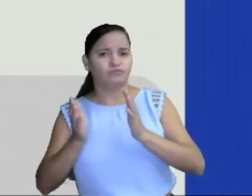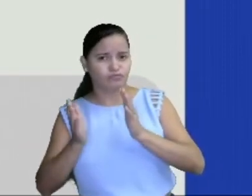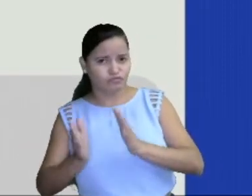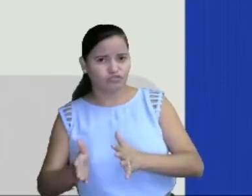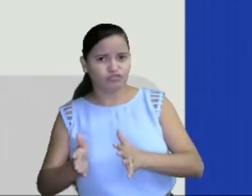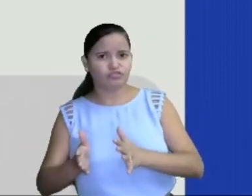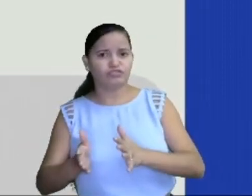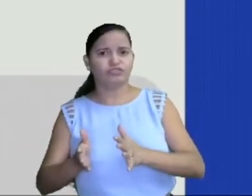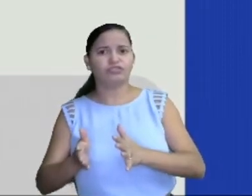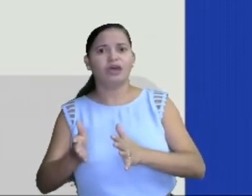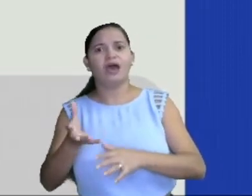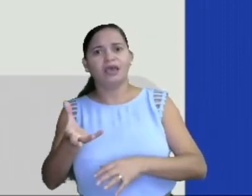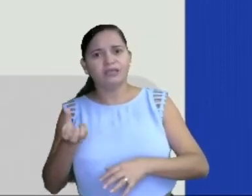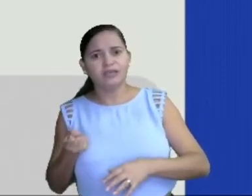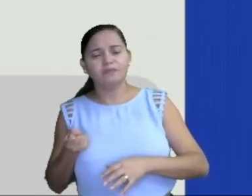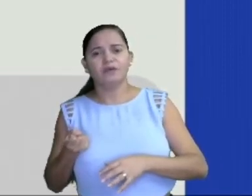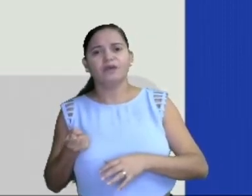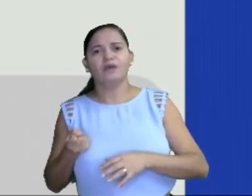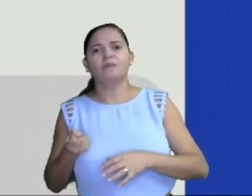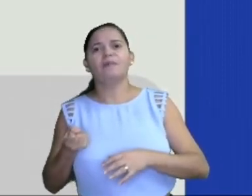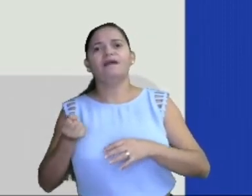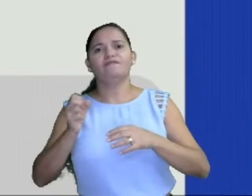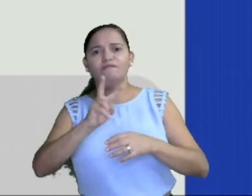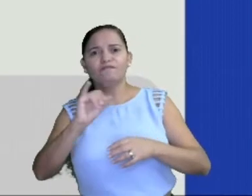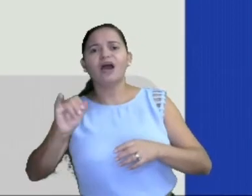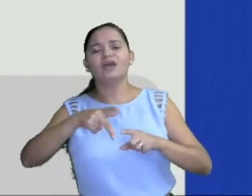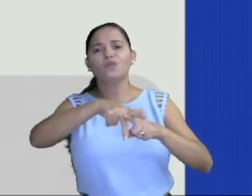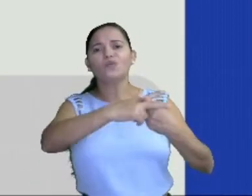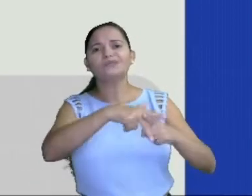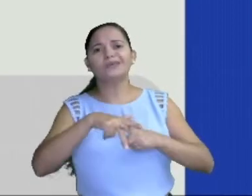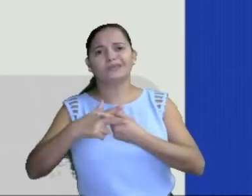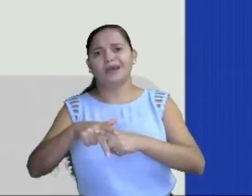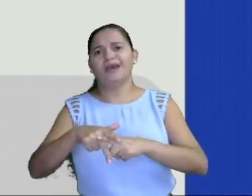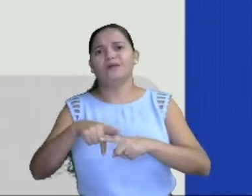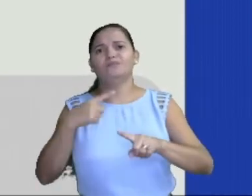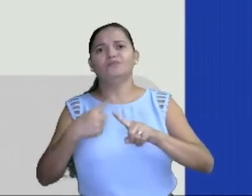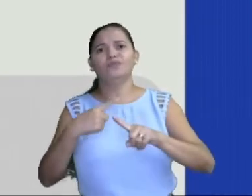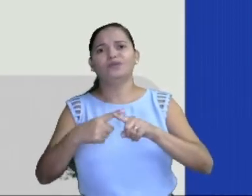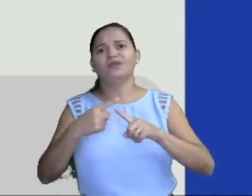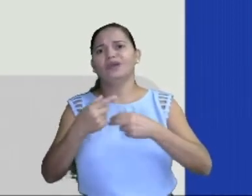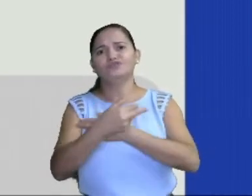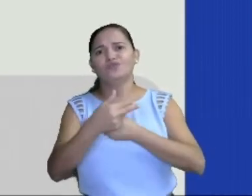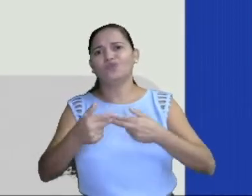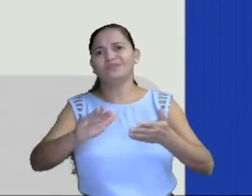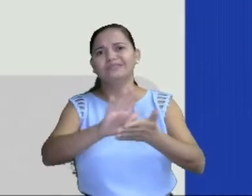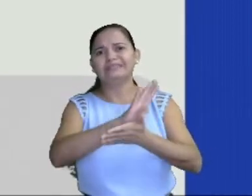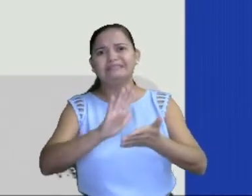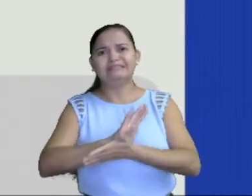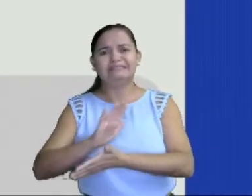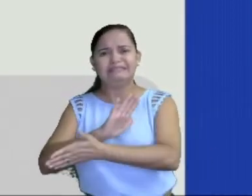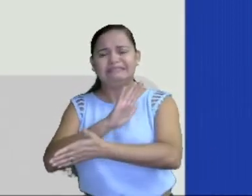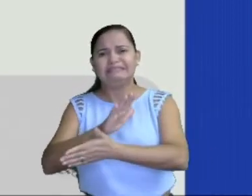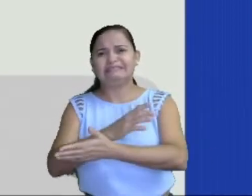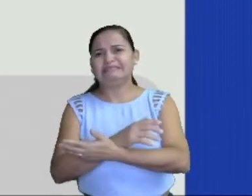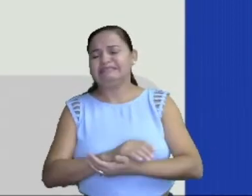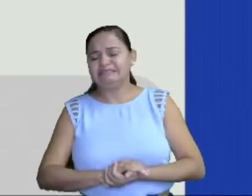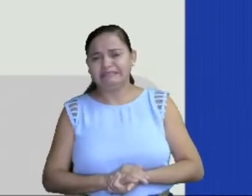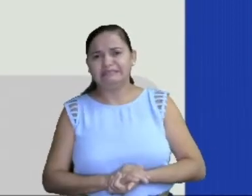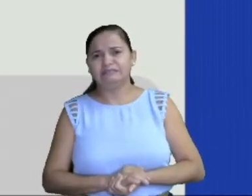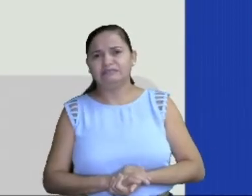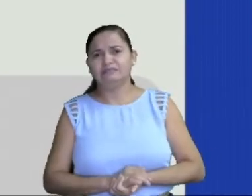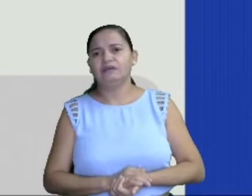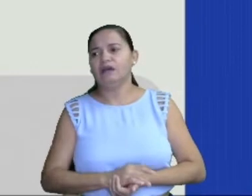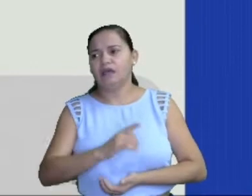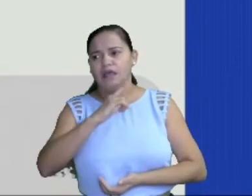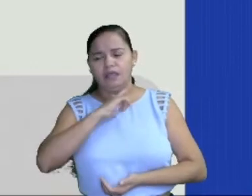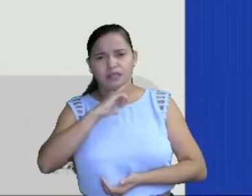para a manutenção do que foi destruído. Todas as nossas unidades receberam, dia 28 de dezembro, elas receberam